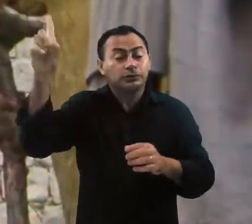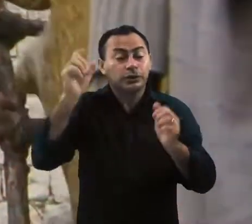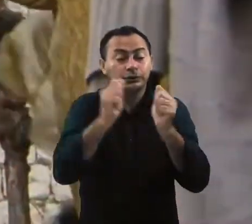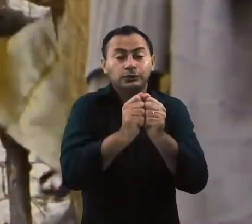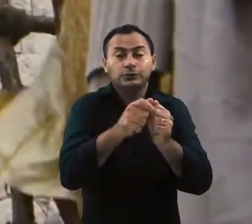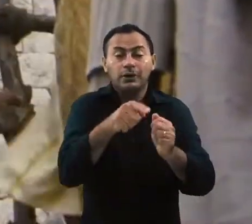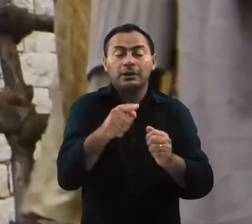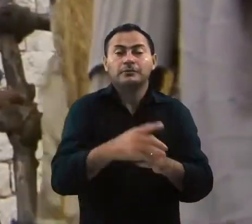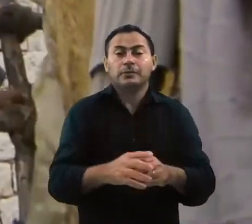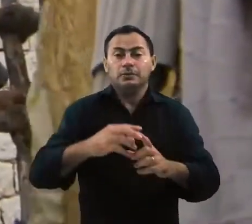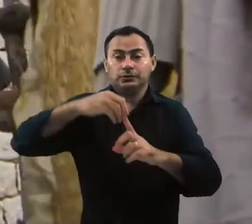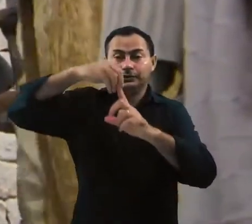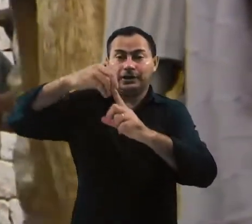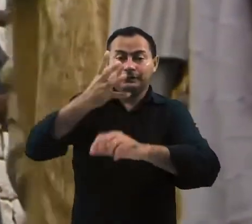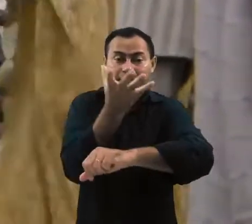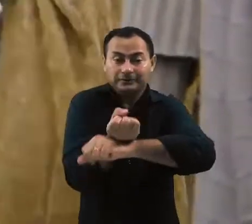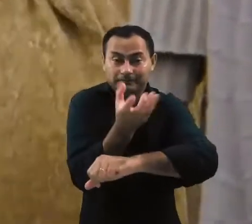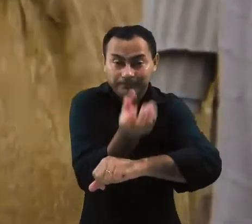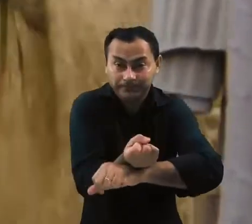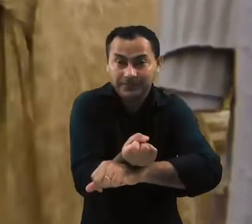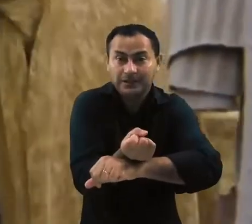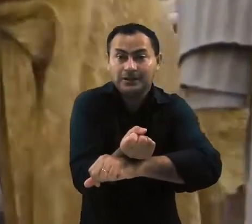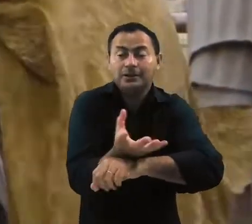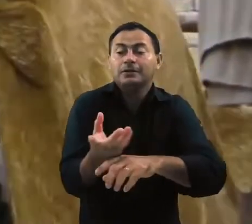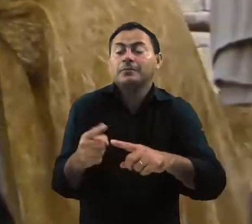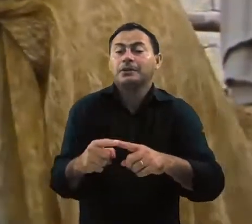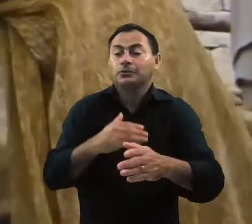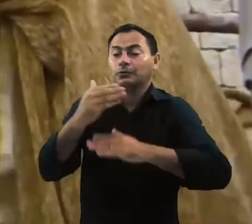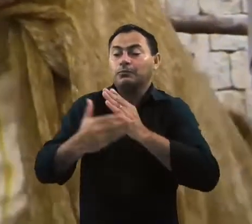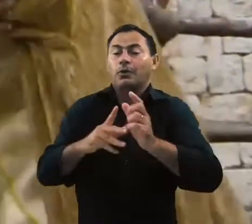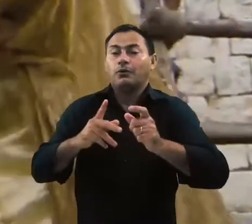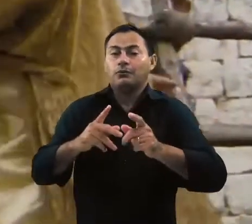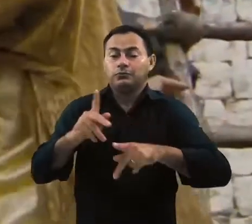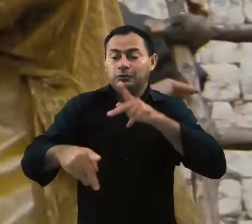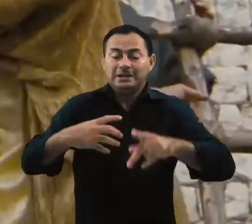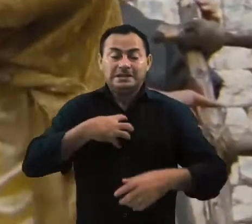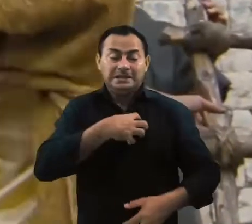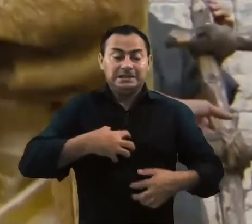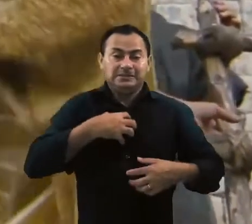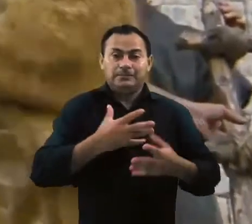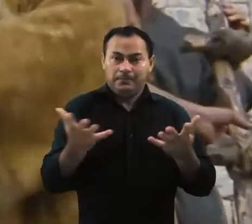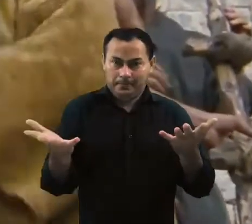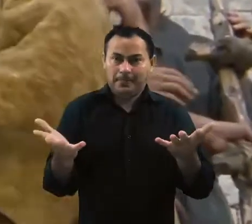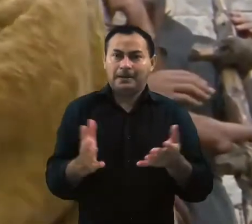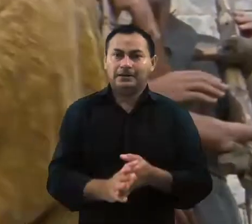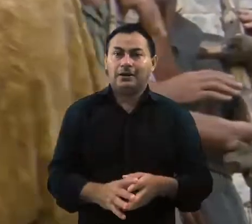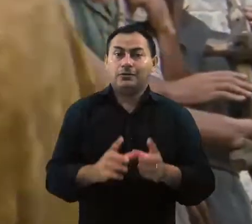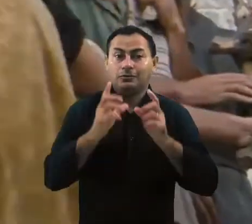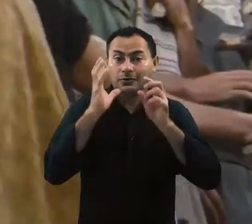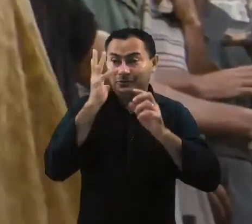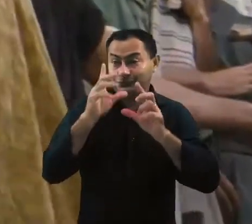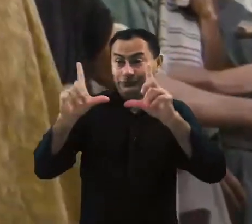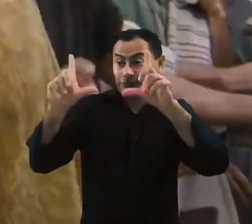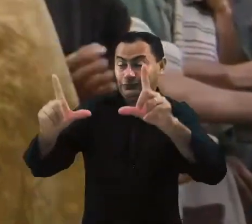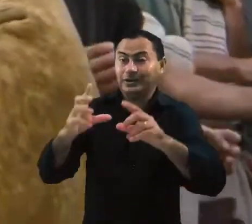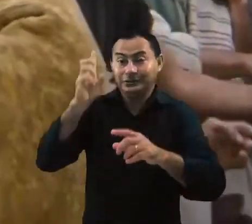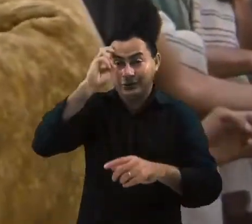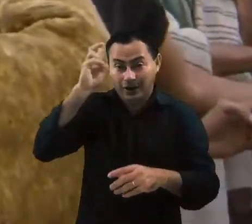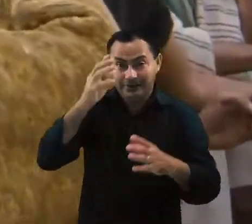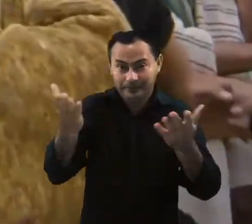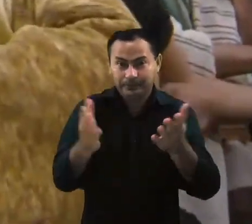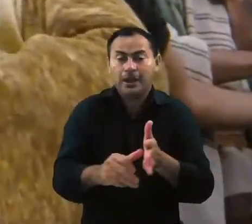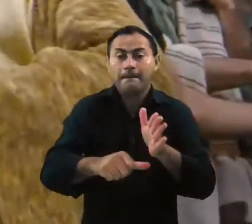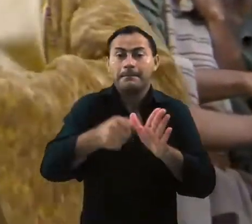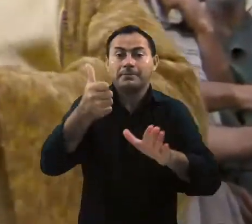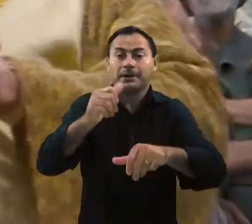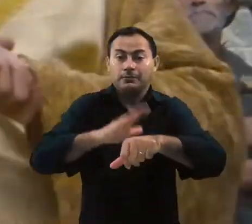inteiro com Zaqueu o chefe dos publicanos e todo o povo irritado com isso vocês não acham que isso daria um belo quadro